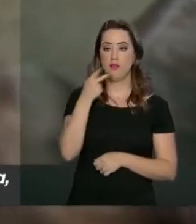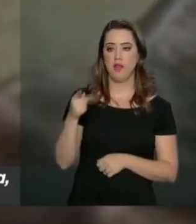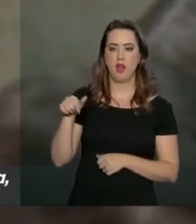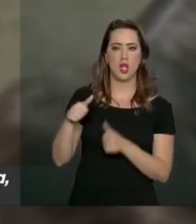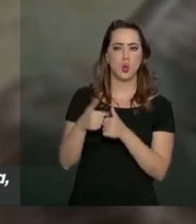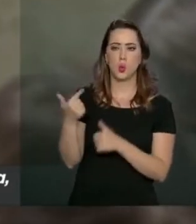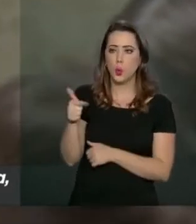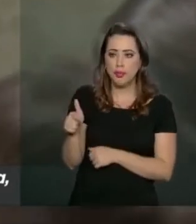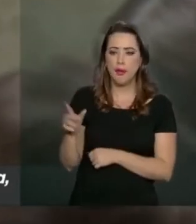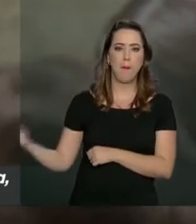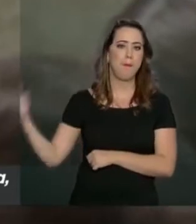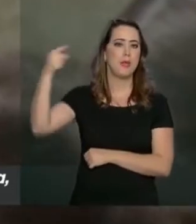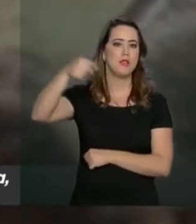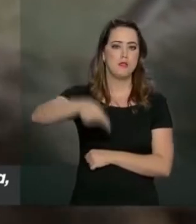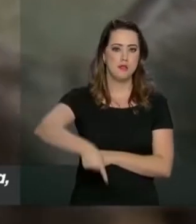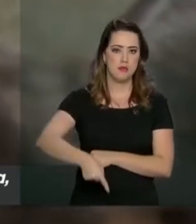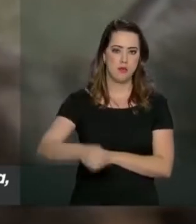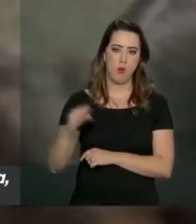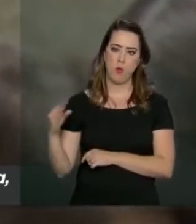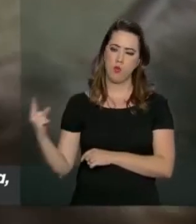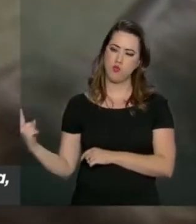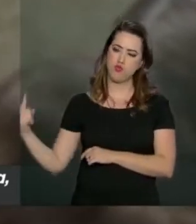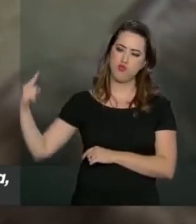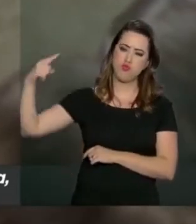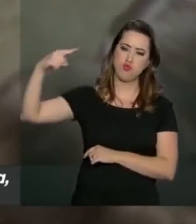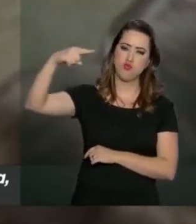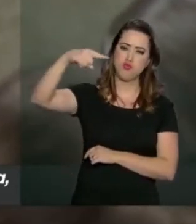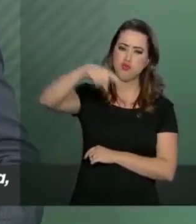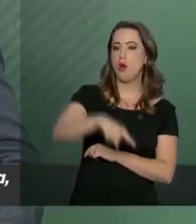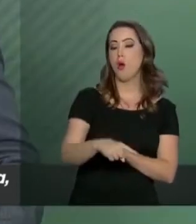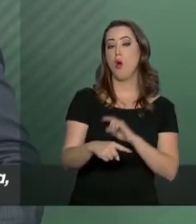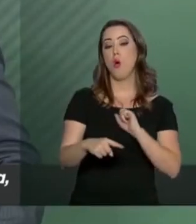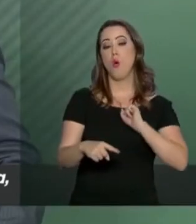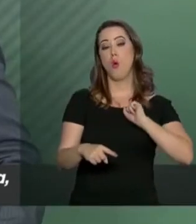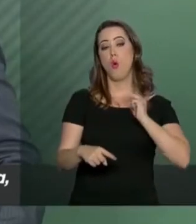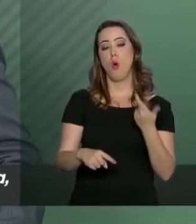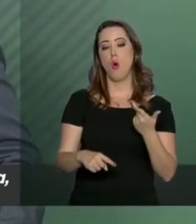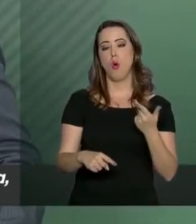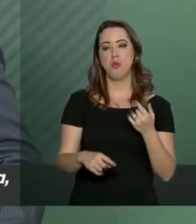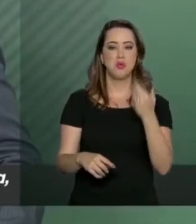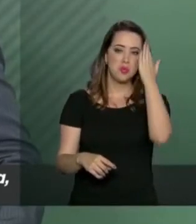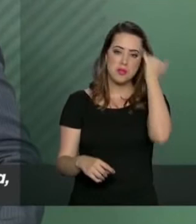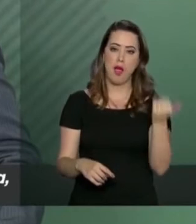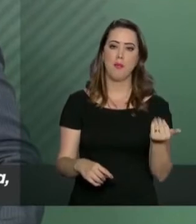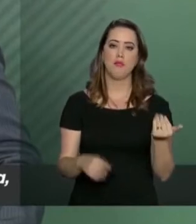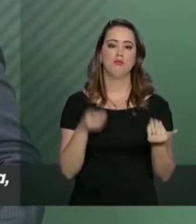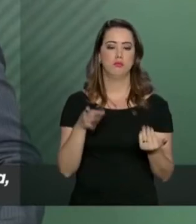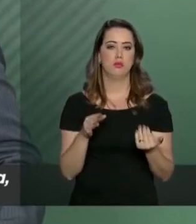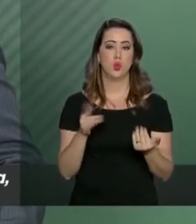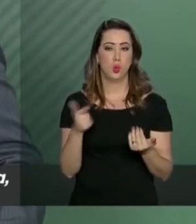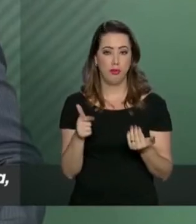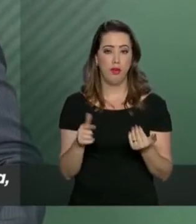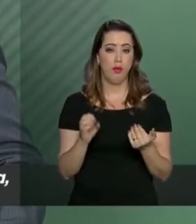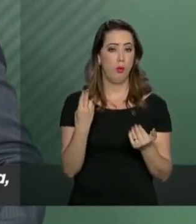conhecimento se esses mísseis estão posicionados? Só para esclarecer, por favor. O governo brasileiro não confirma o pré-posicionamento de